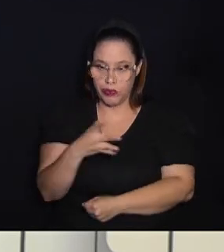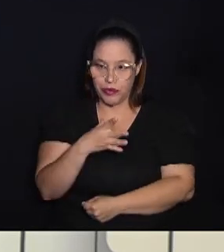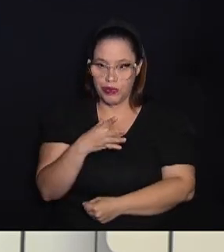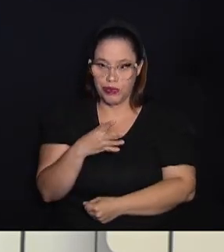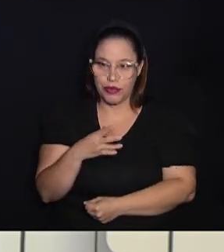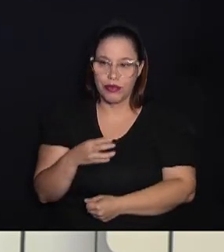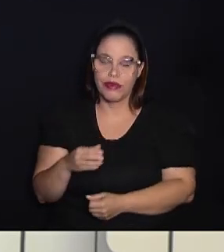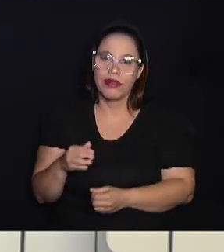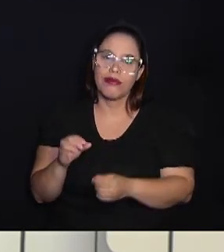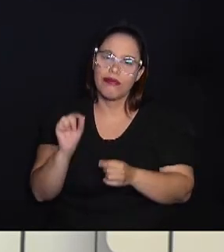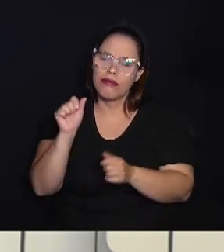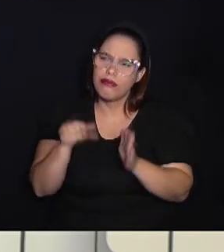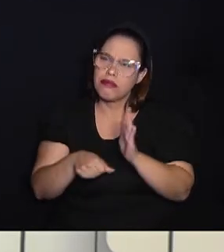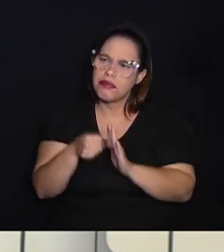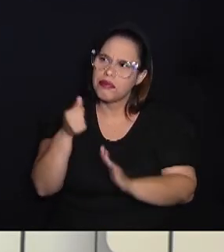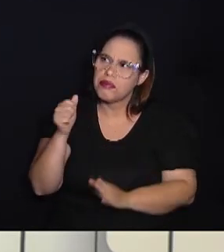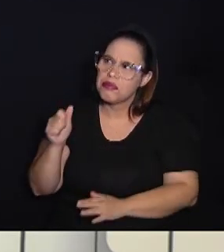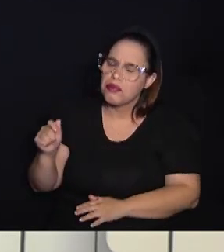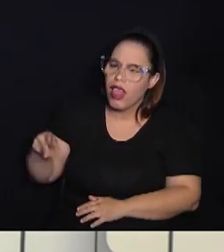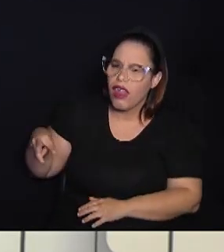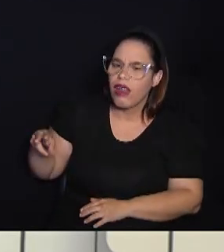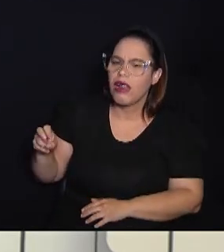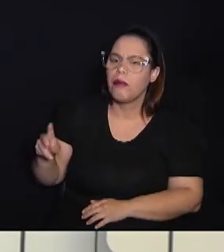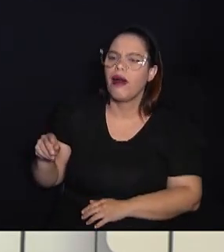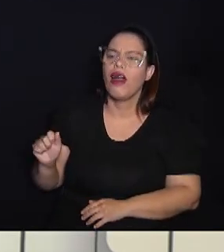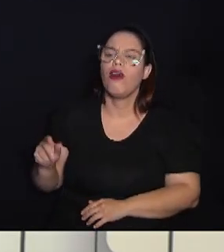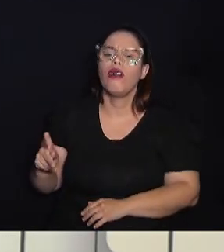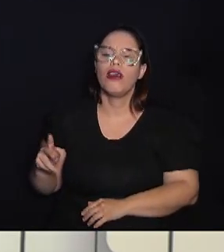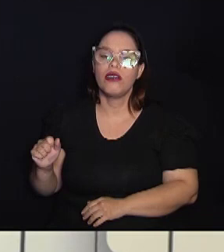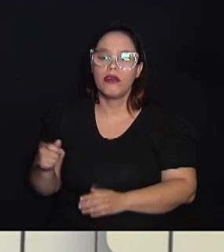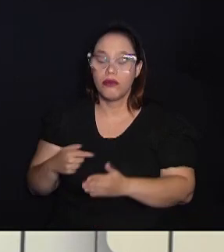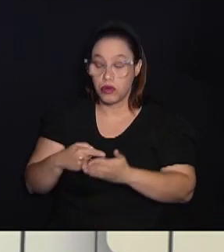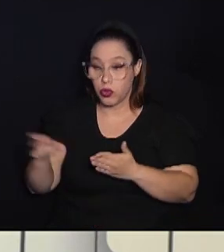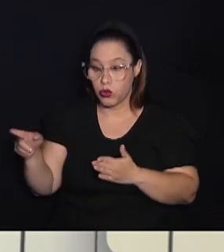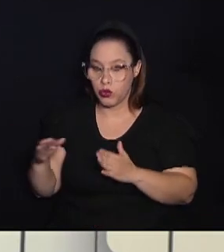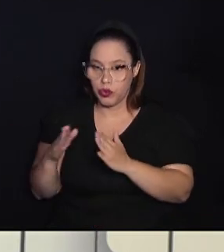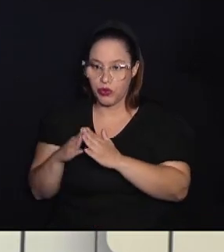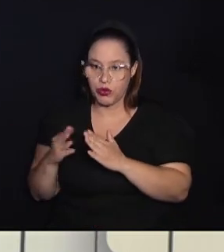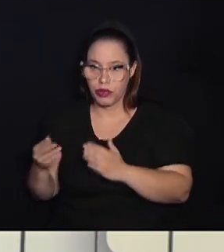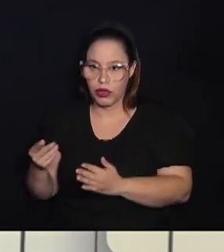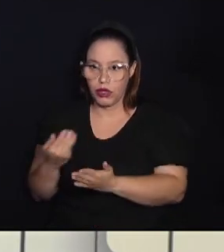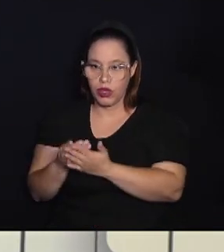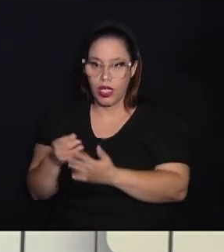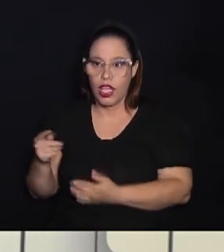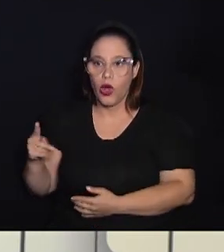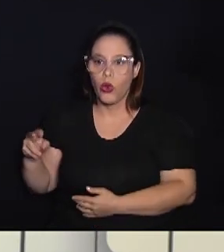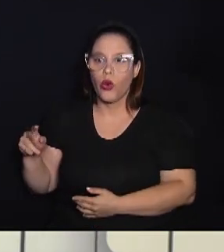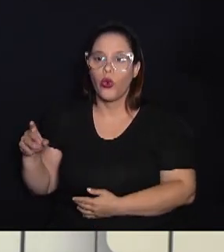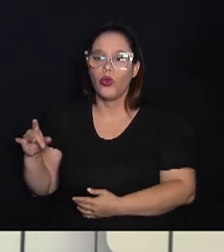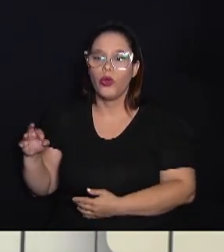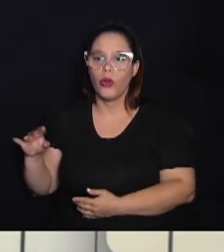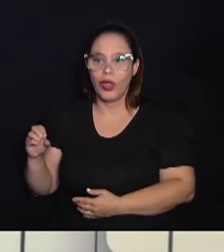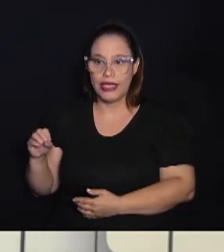primeira parada da jornalista Ana Paula Meneghetti foi na Escola Culto à Ciência. Confira.